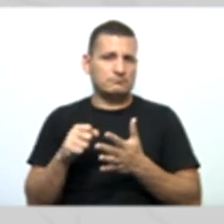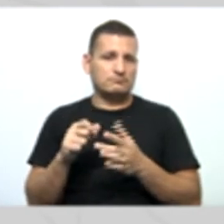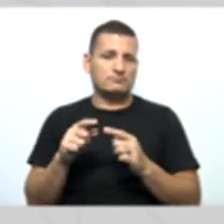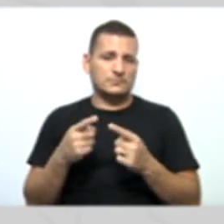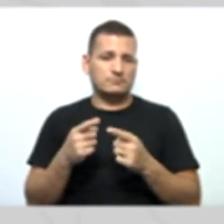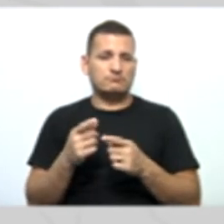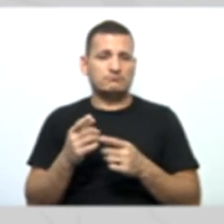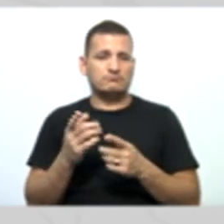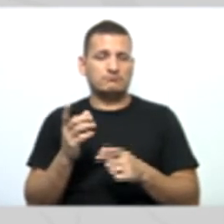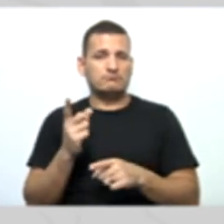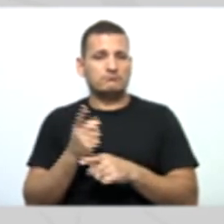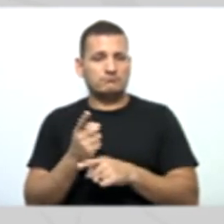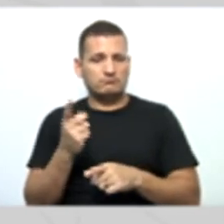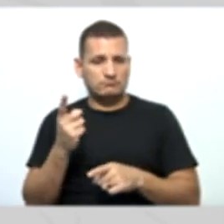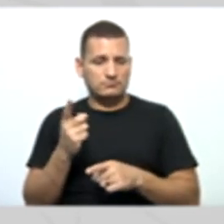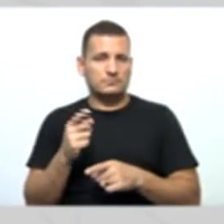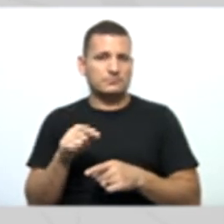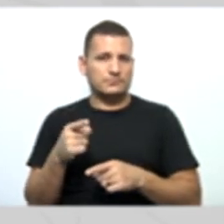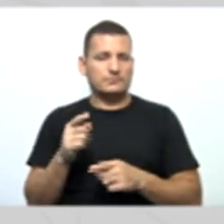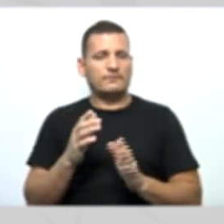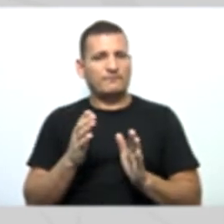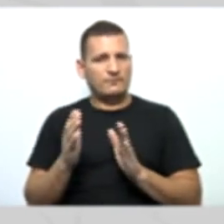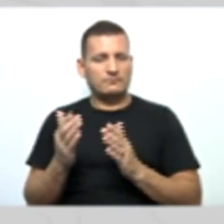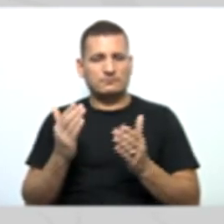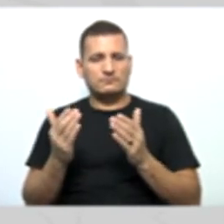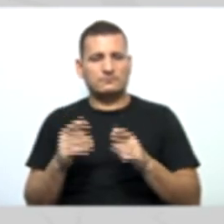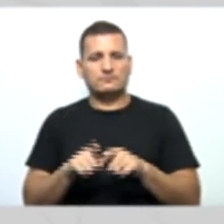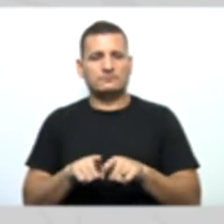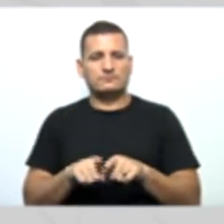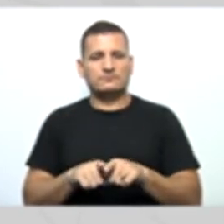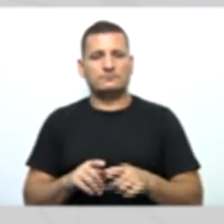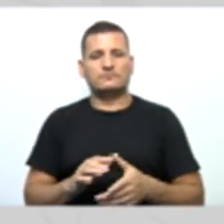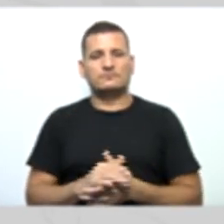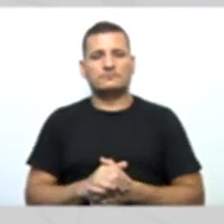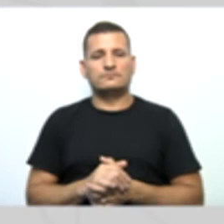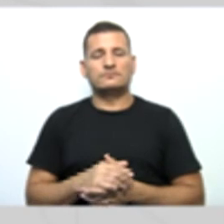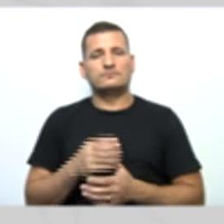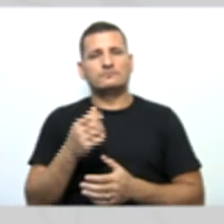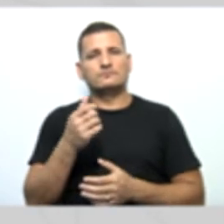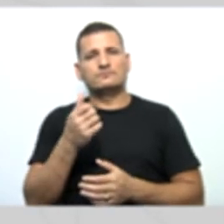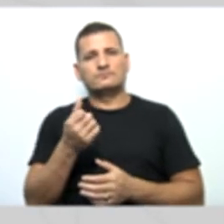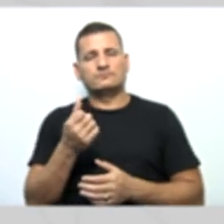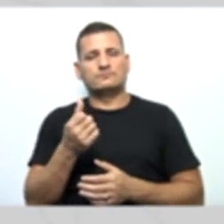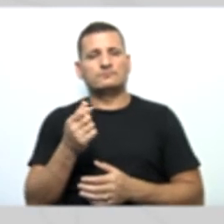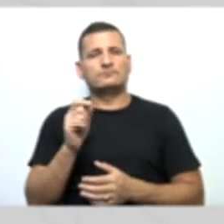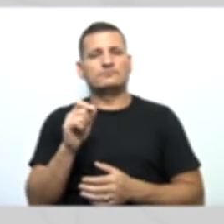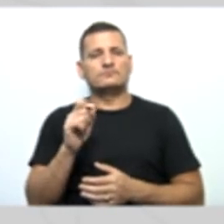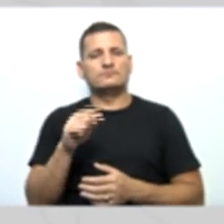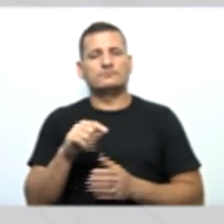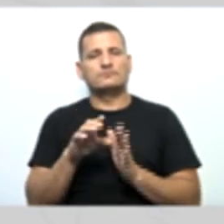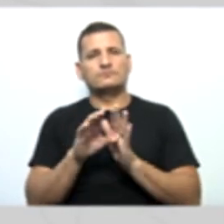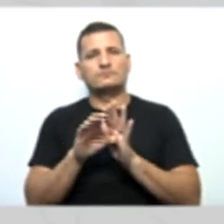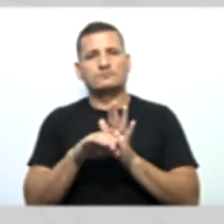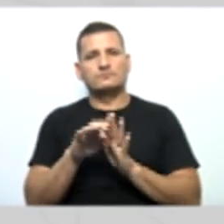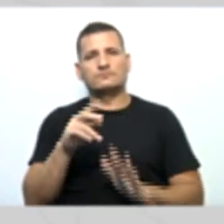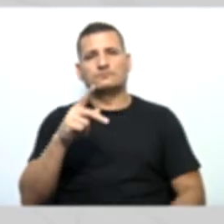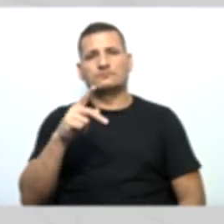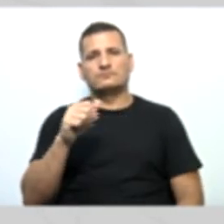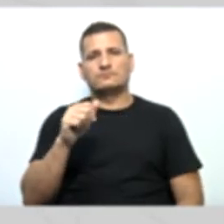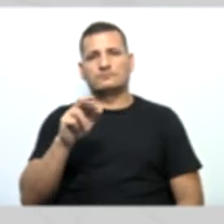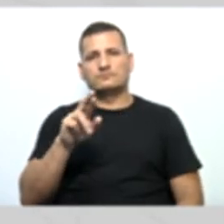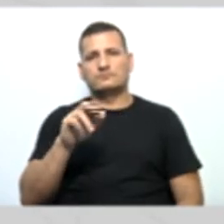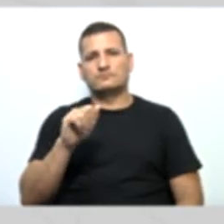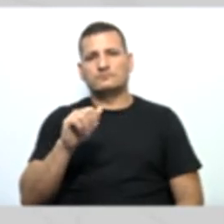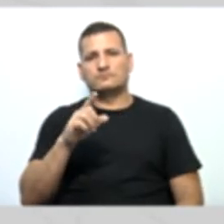lá na fase de análise também. E a última aí, que é o conceito de paradigma, certo? Que é o que,